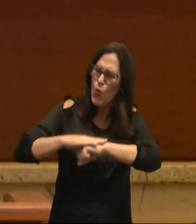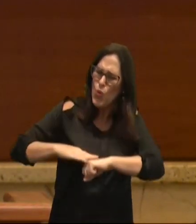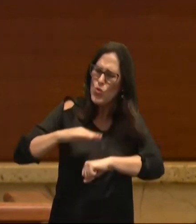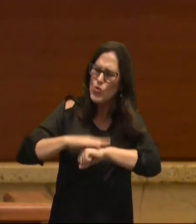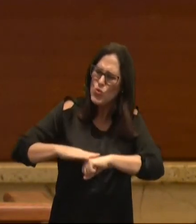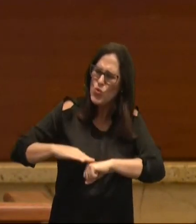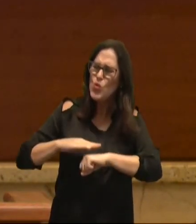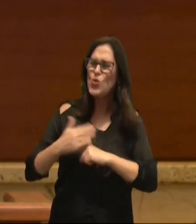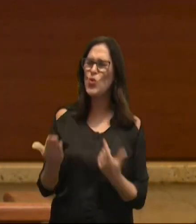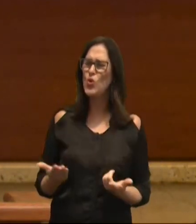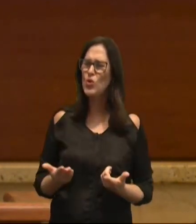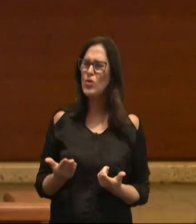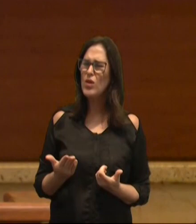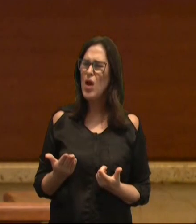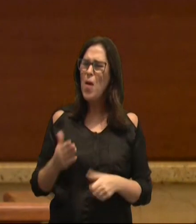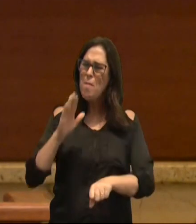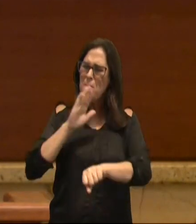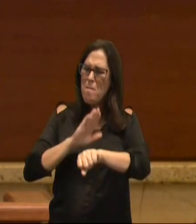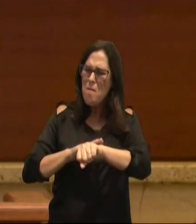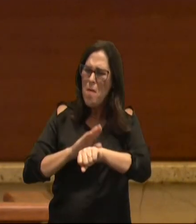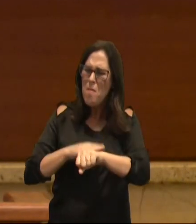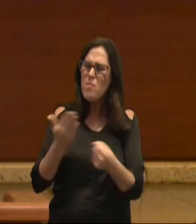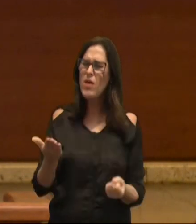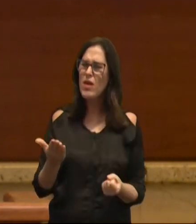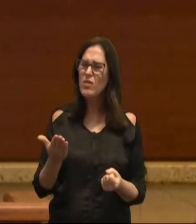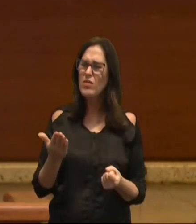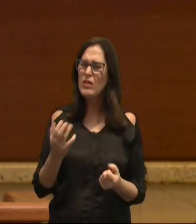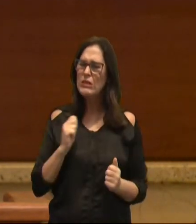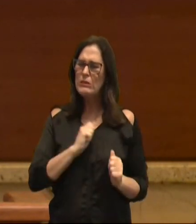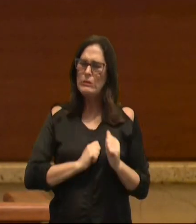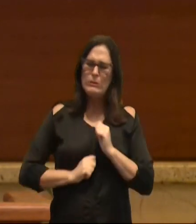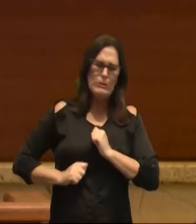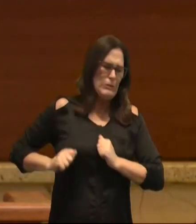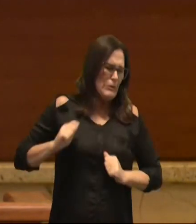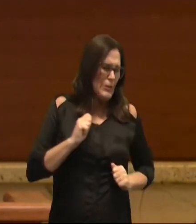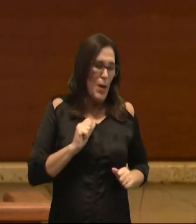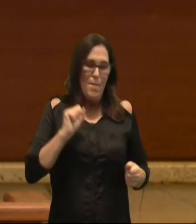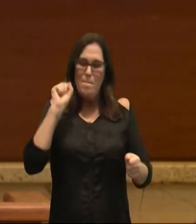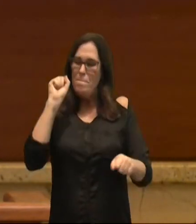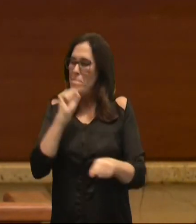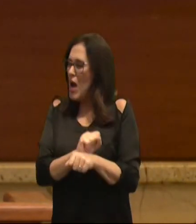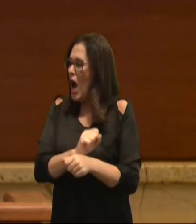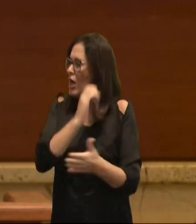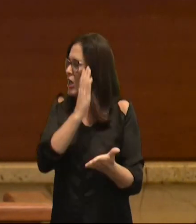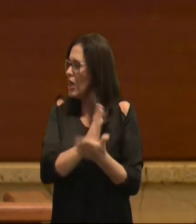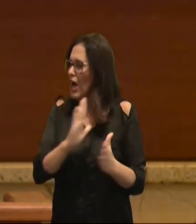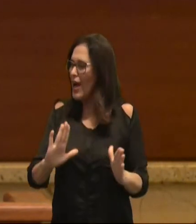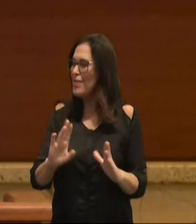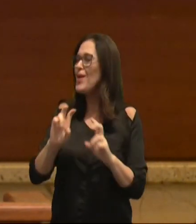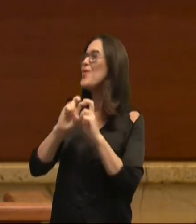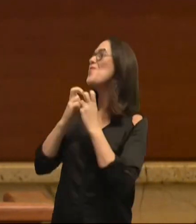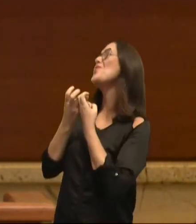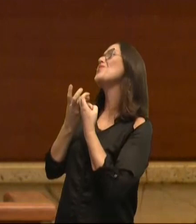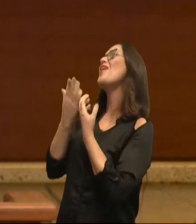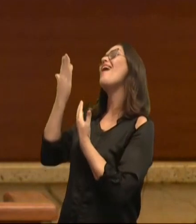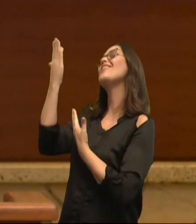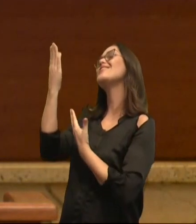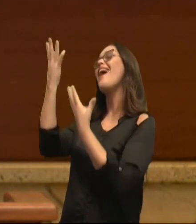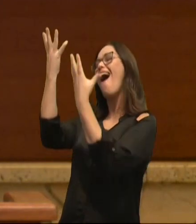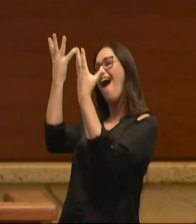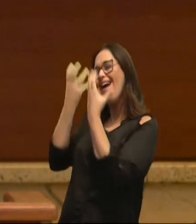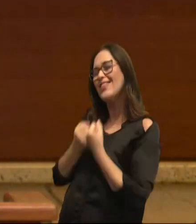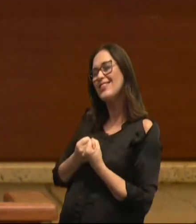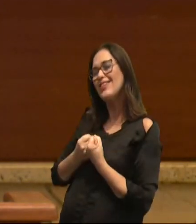de conforto, um momento, ó Deus, em que a ansiedade se estanca para poder cultuar a Ti e receber de Ti